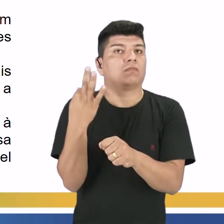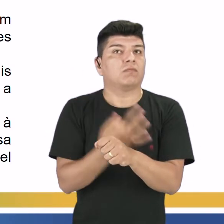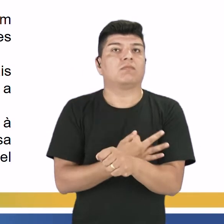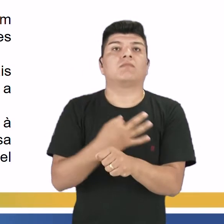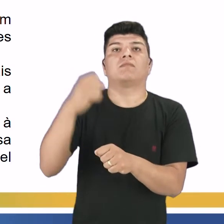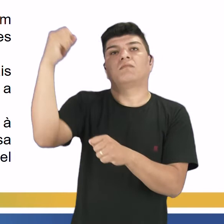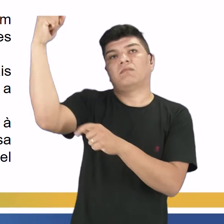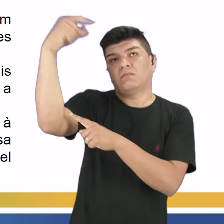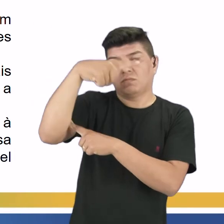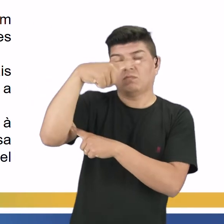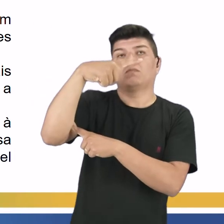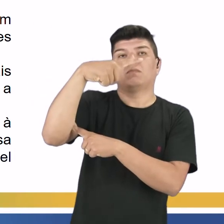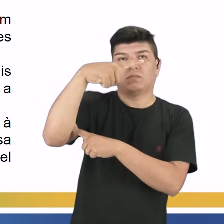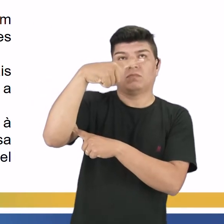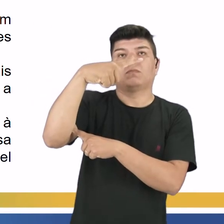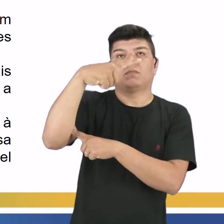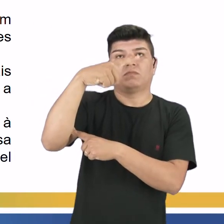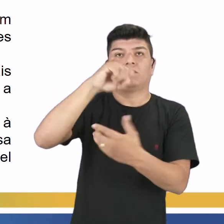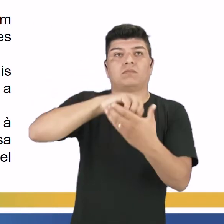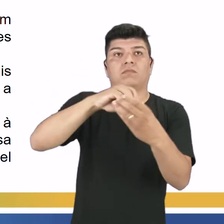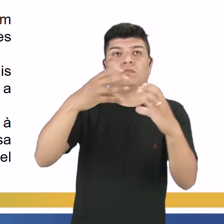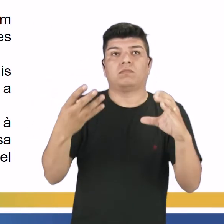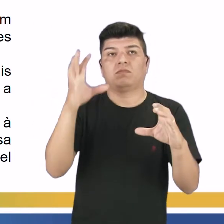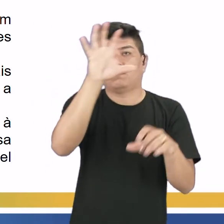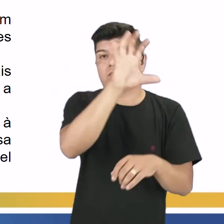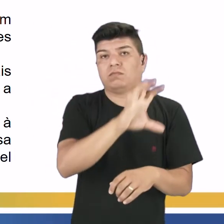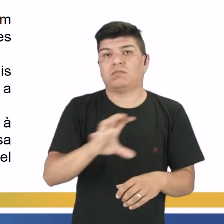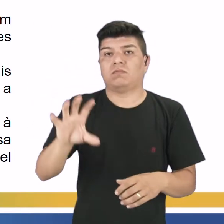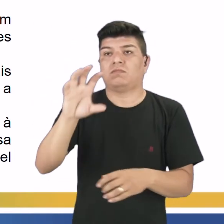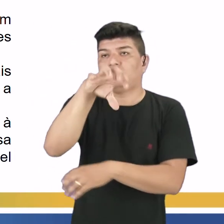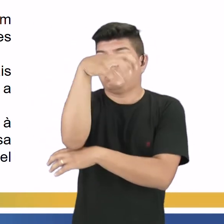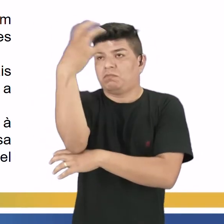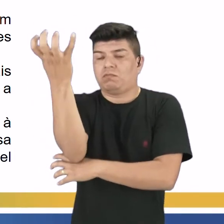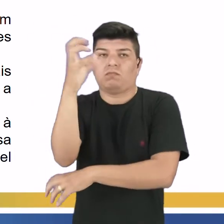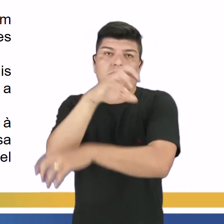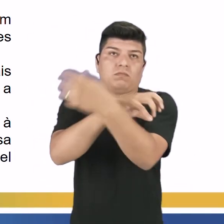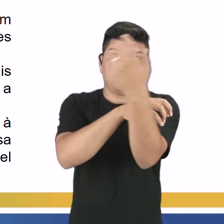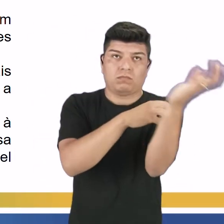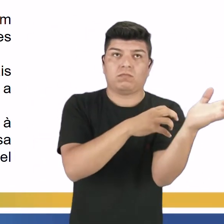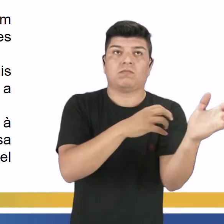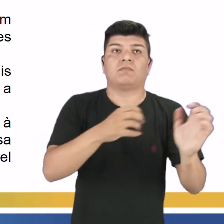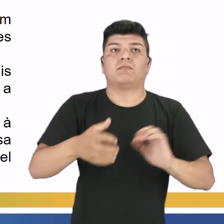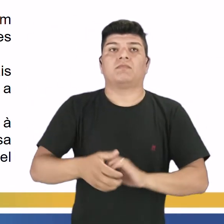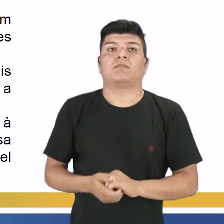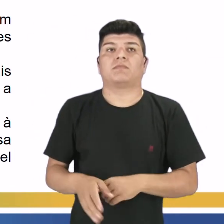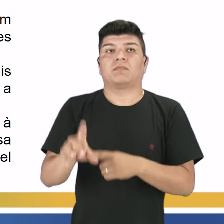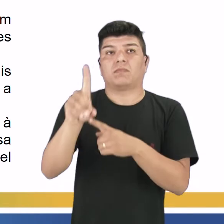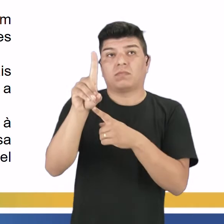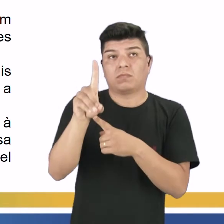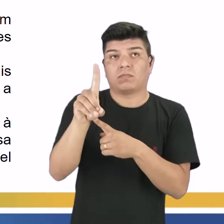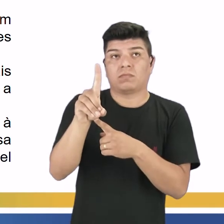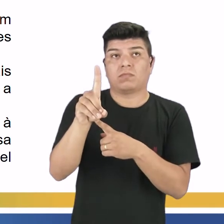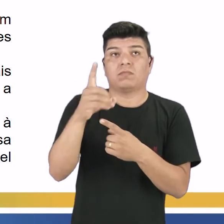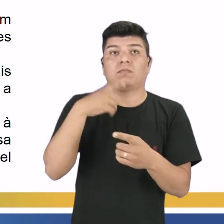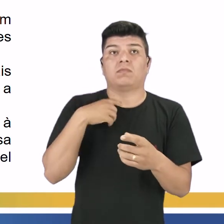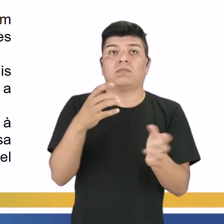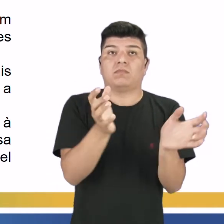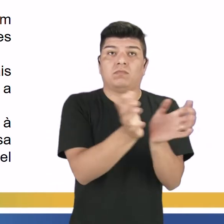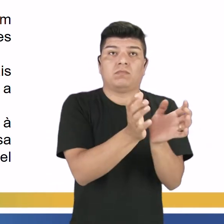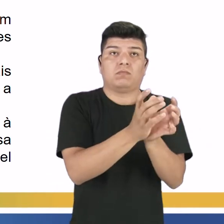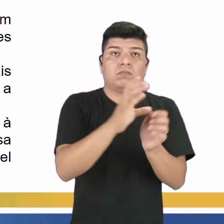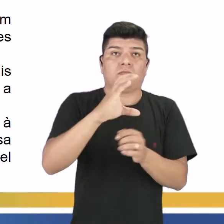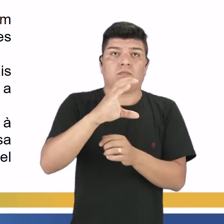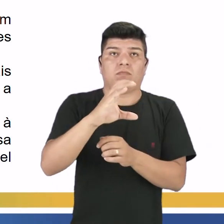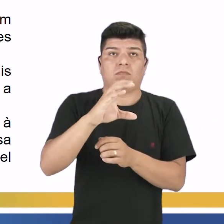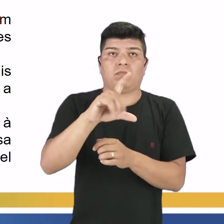alta incidência luminosa característica de regiões desmatadas. D. Espécies de comunidade